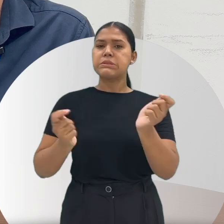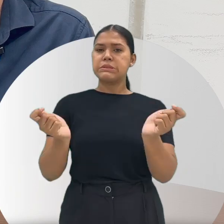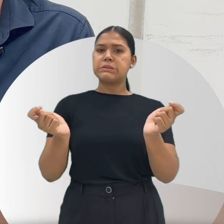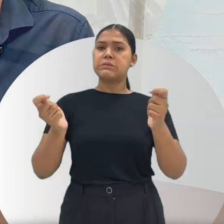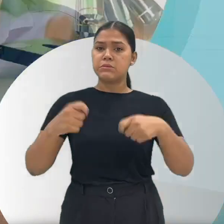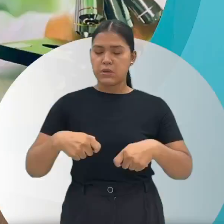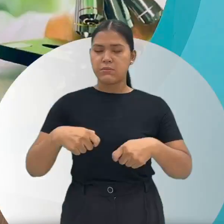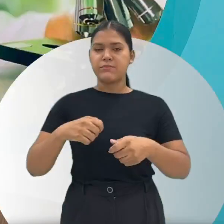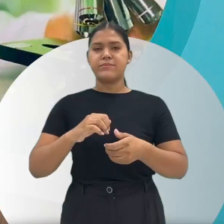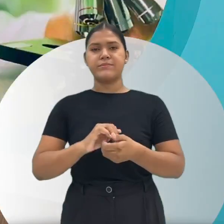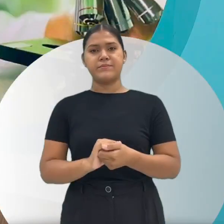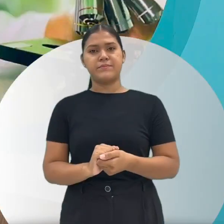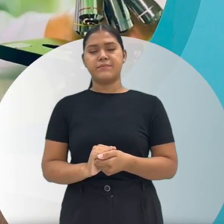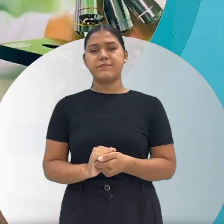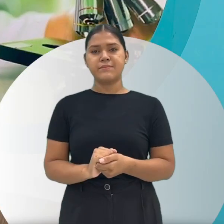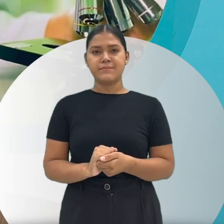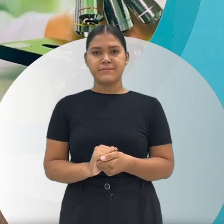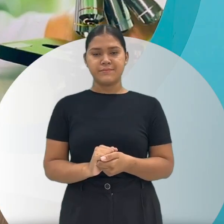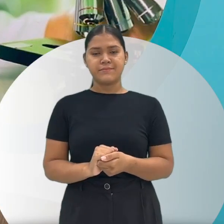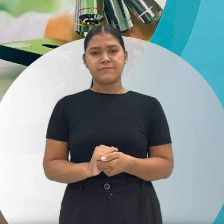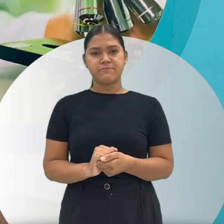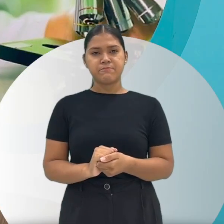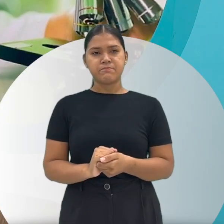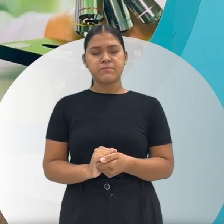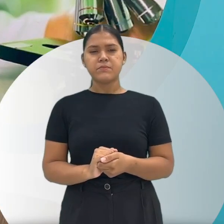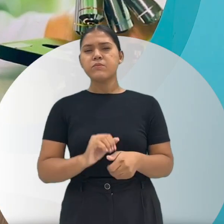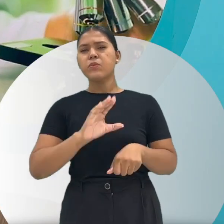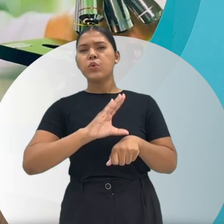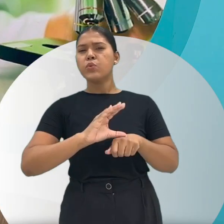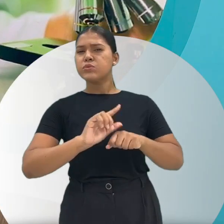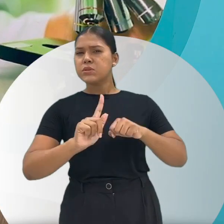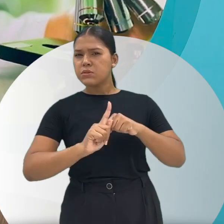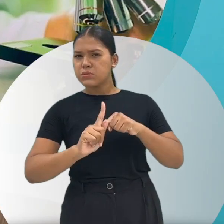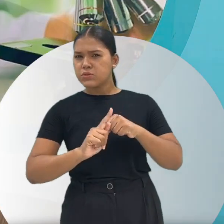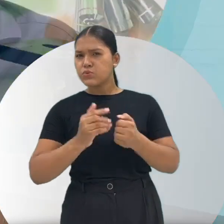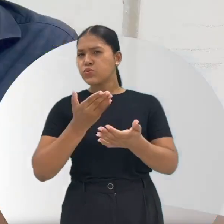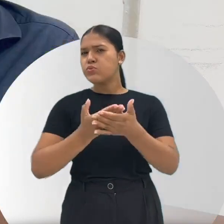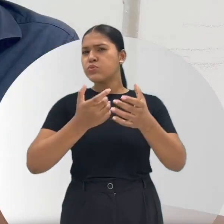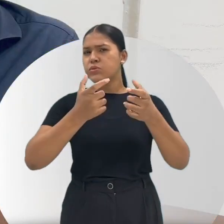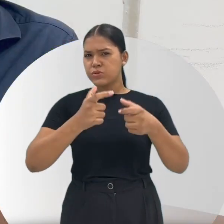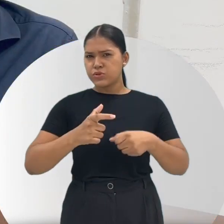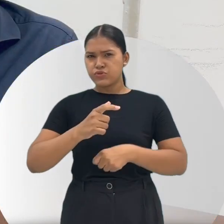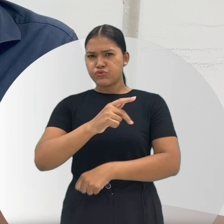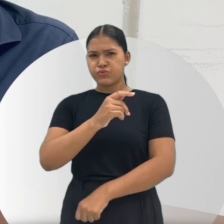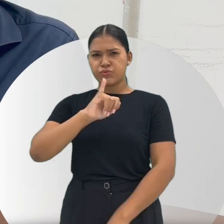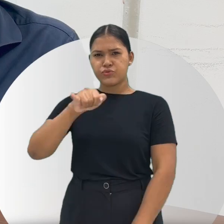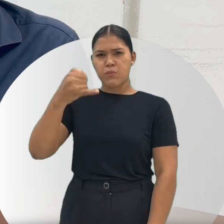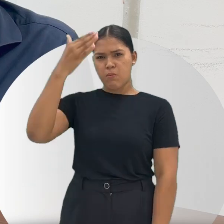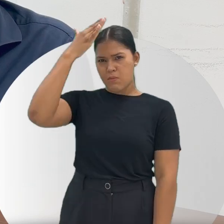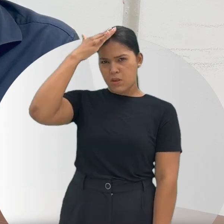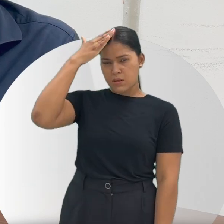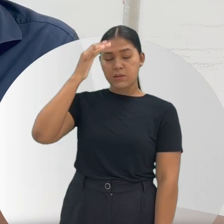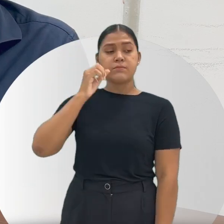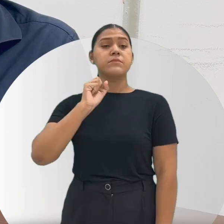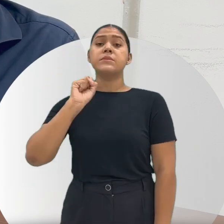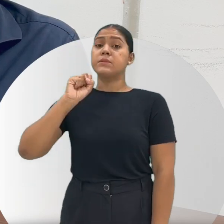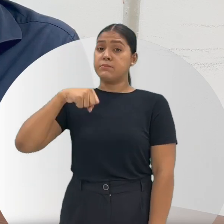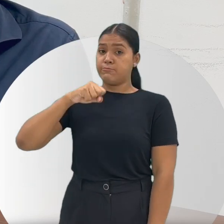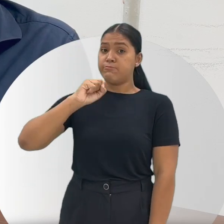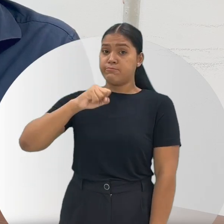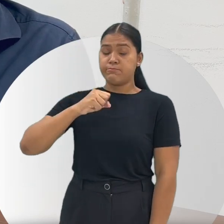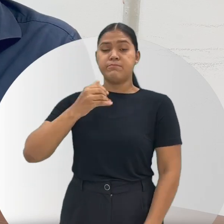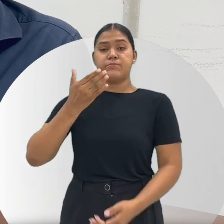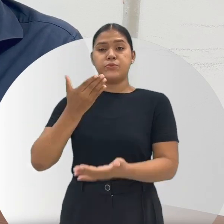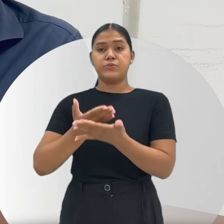possível. A sua graduação você fez no campus de Paraná? Sim, eu fiz licenciatura de Paraná e depois